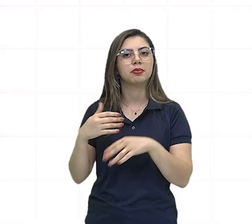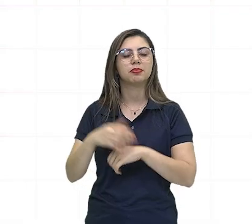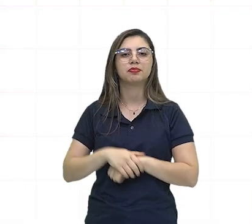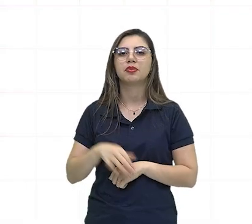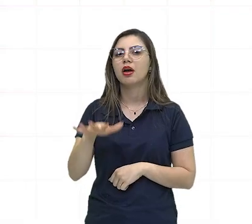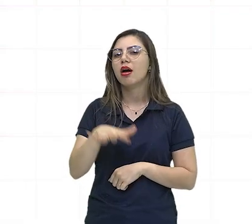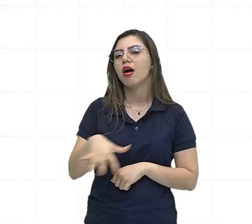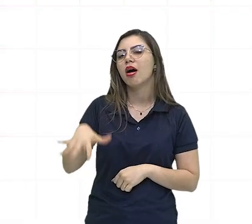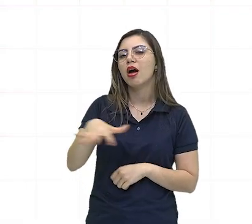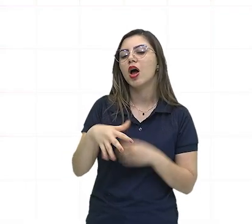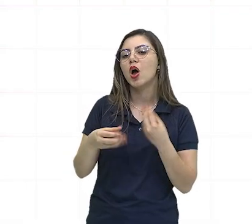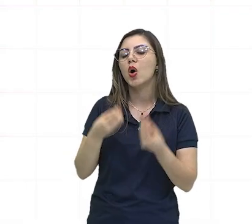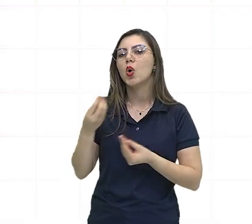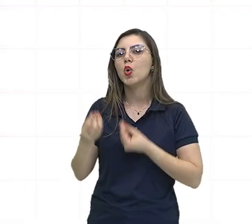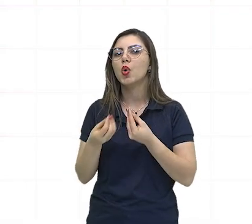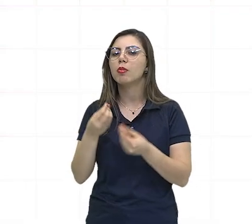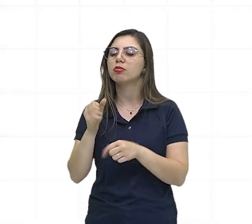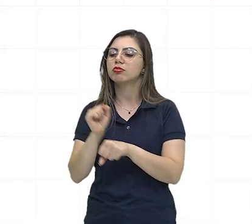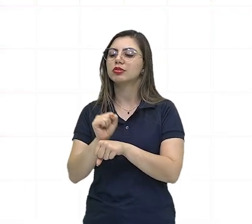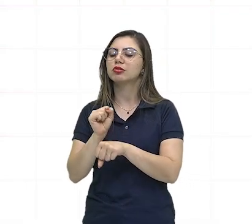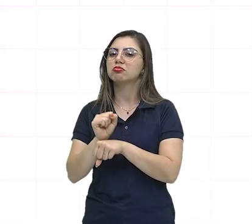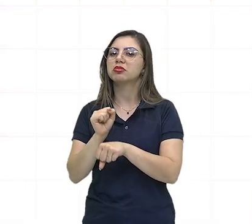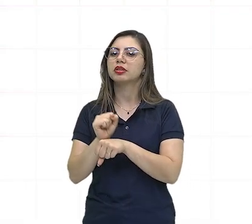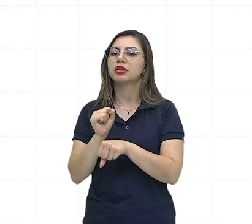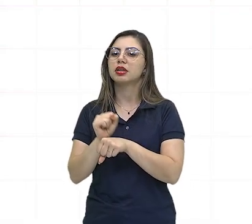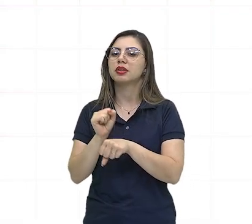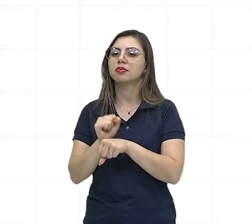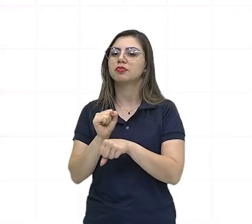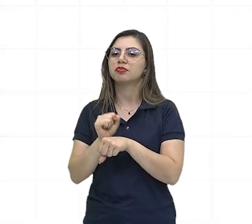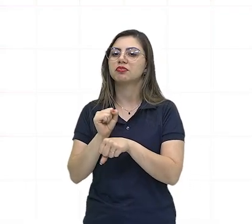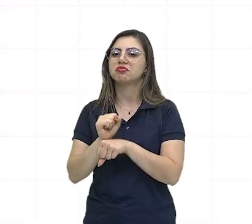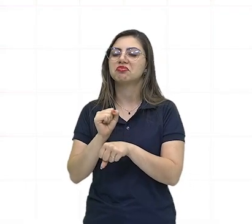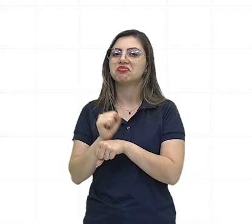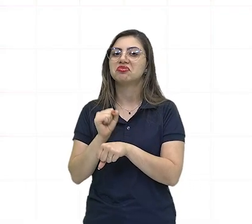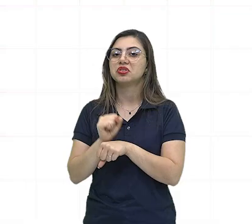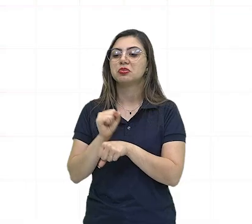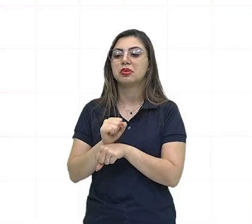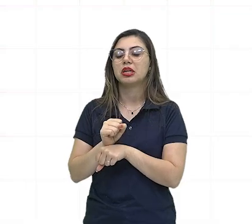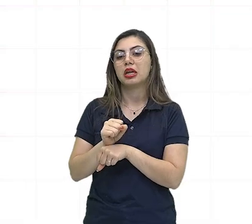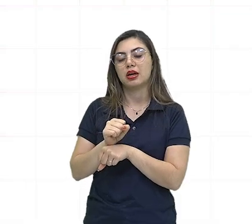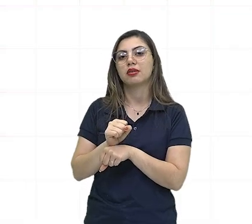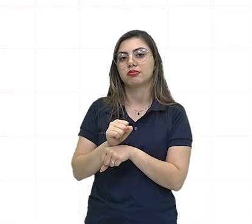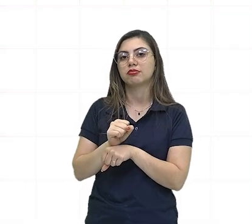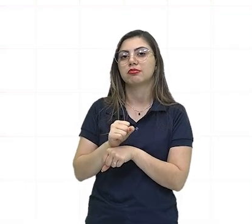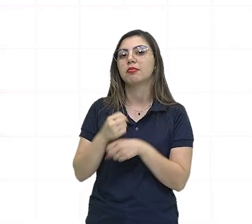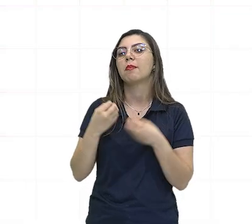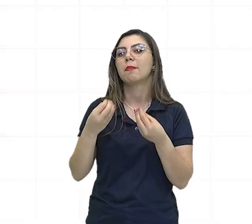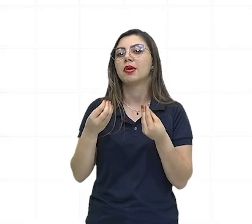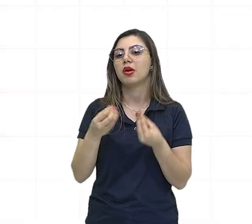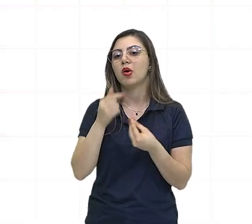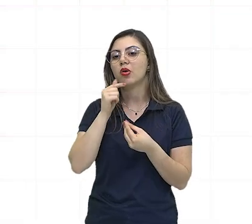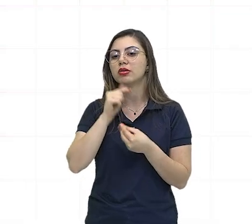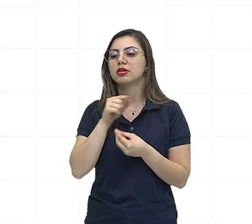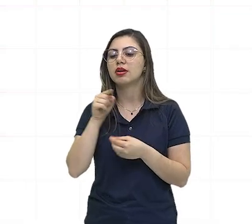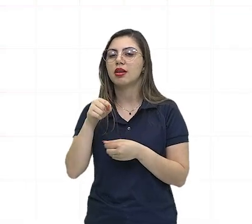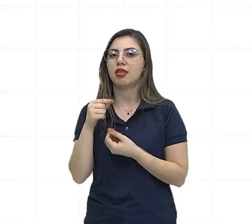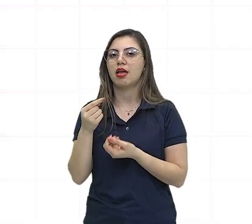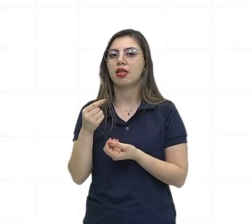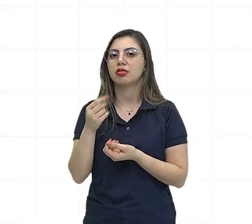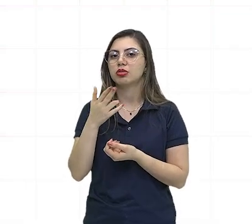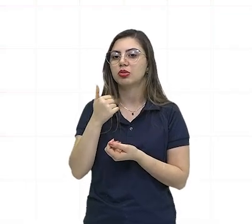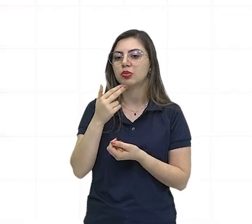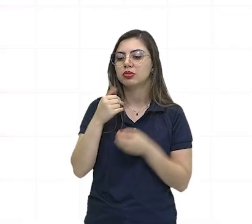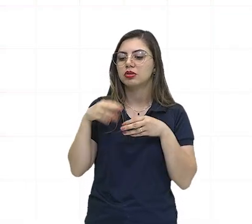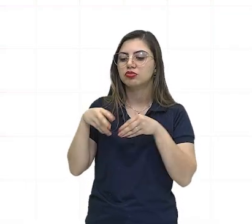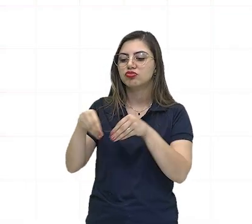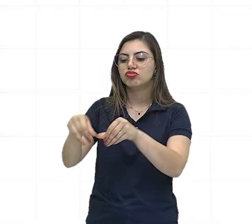aquela área para ser descansada, né? Para que haja uma regeneração